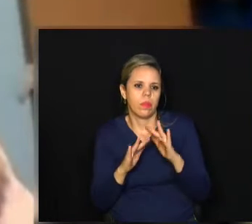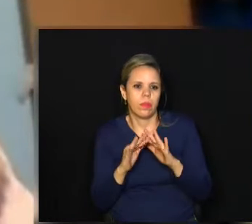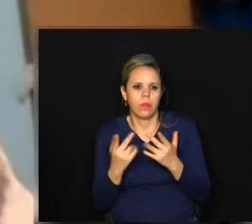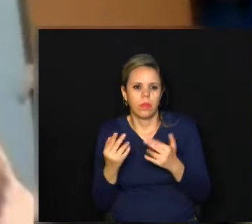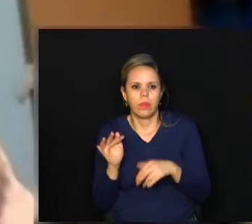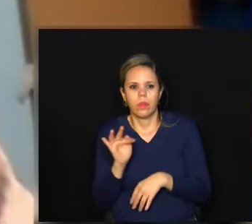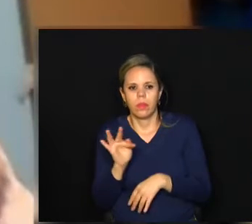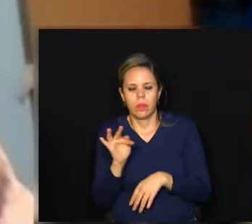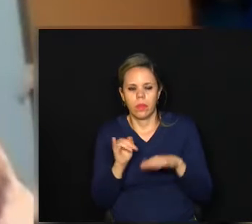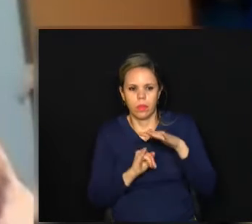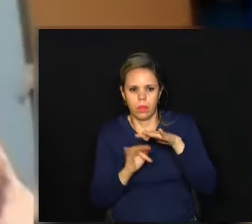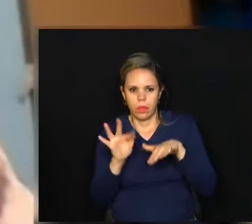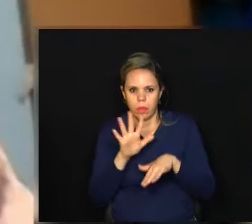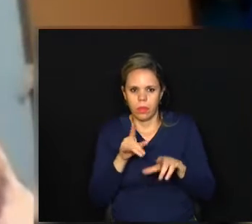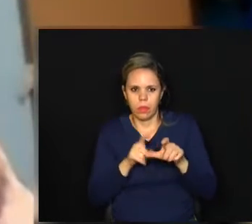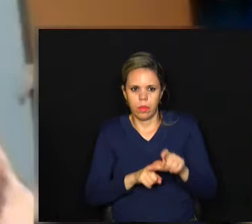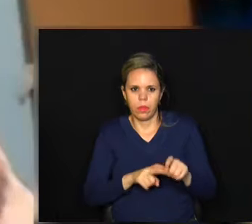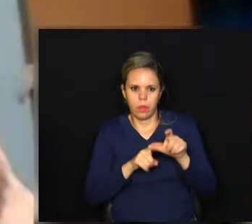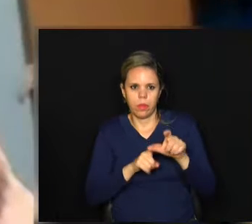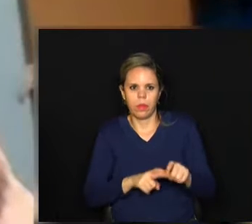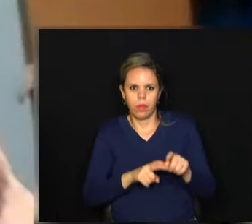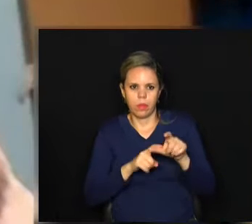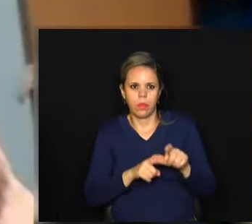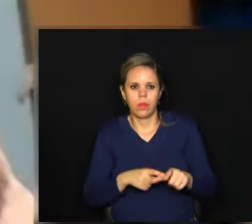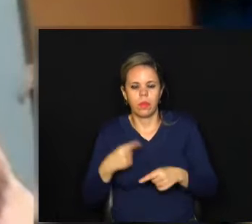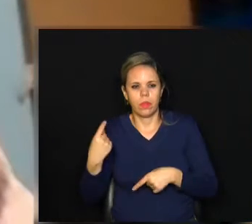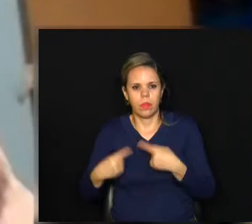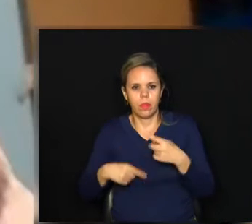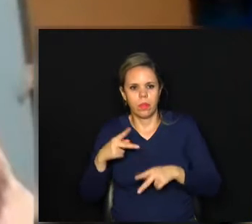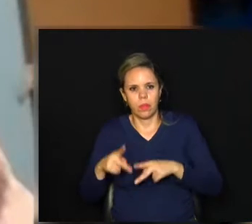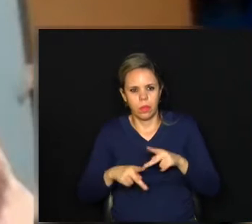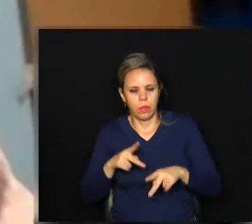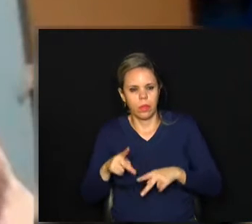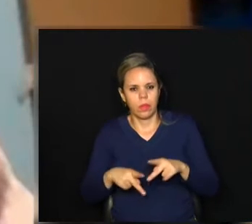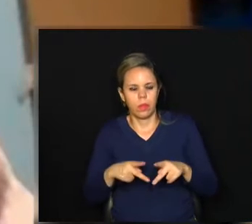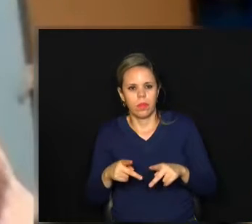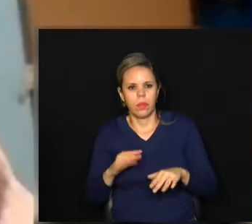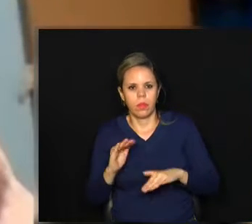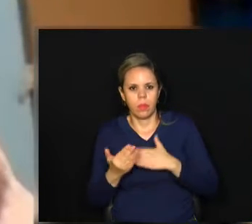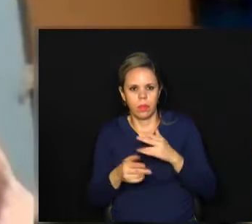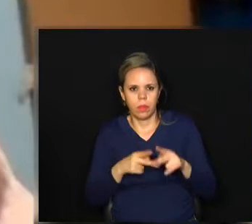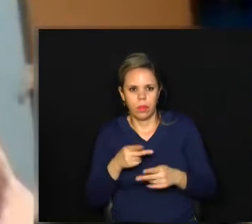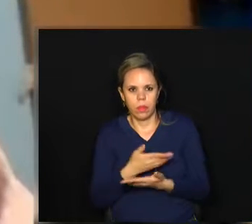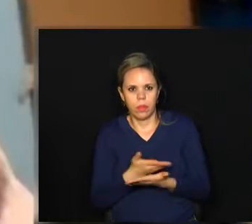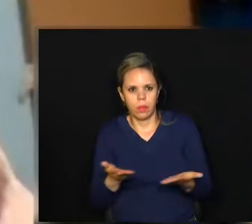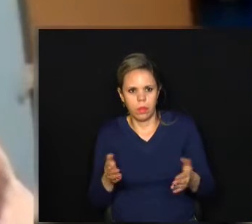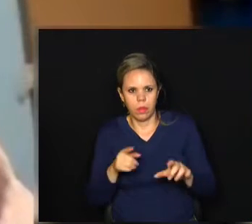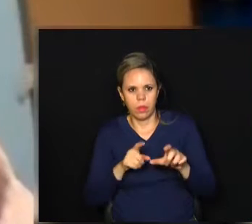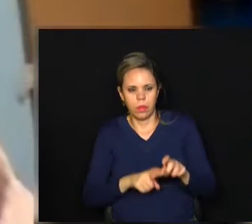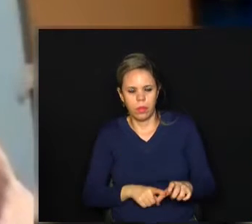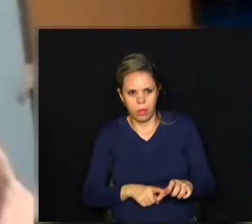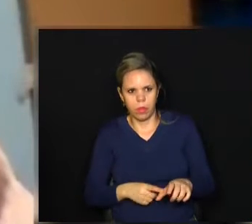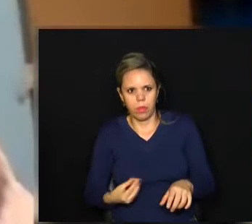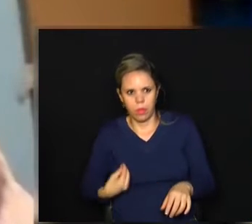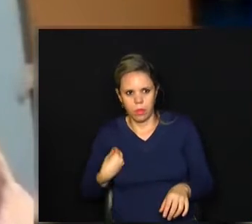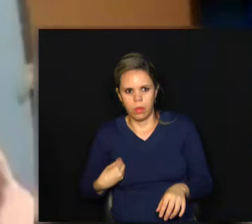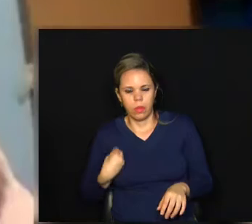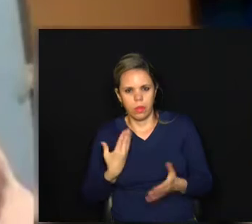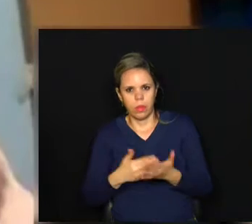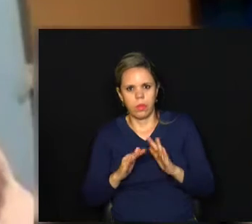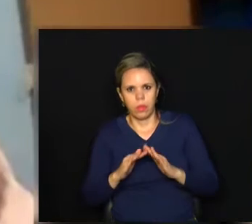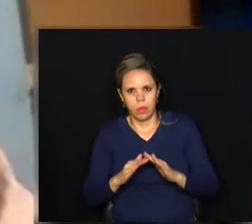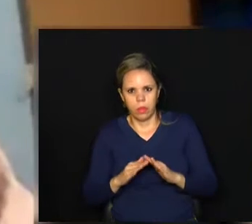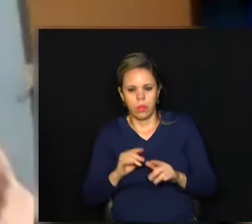Instituto Federal, ela depende de muitos agentes políticos, depende da comunidade, depende de vocês. A existência dessa escola,